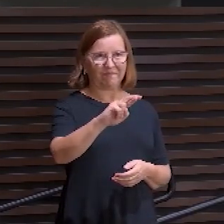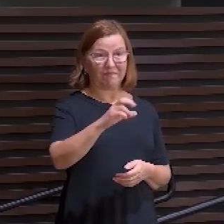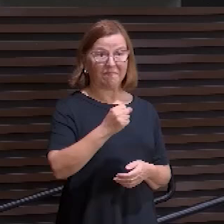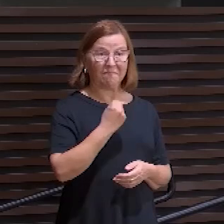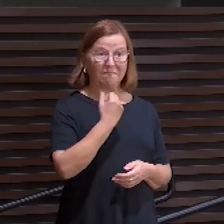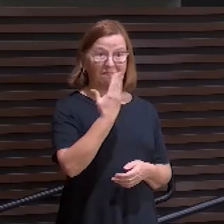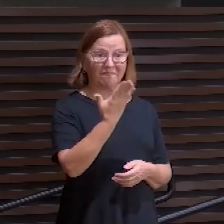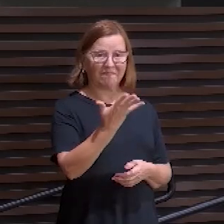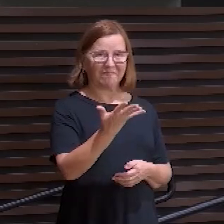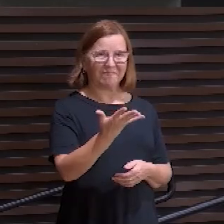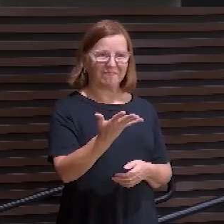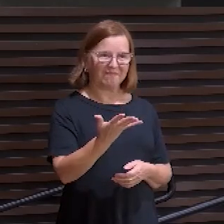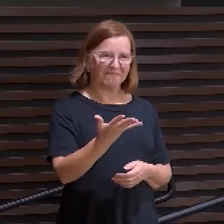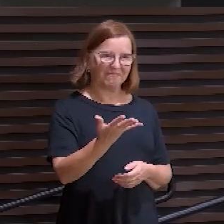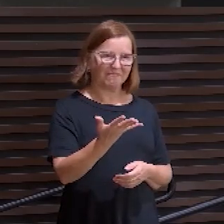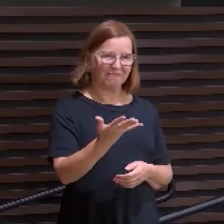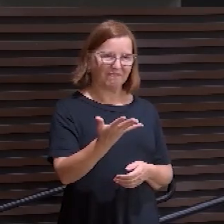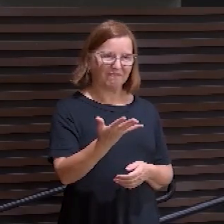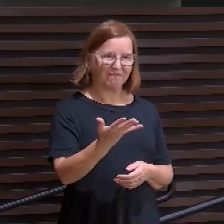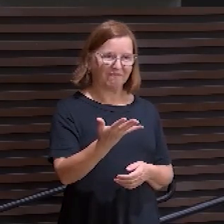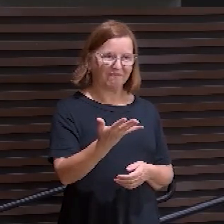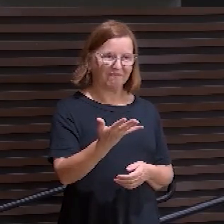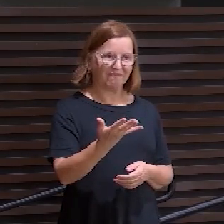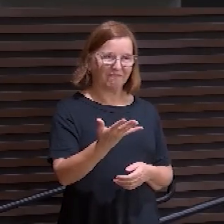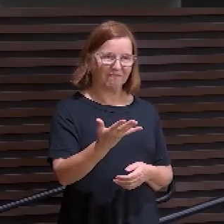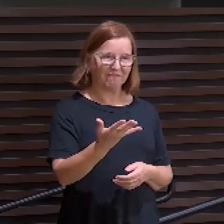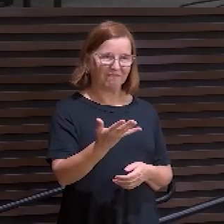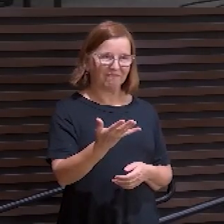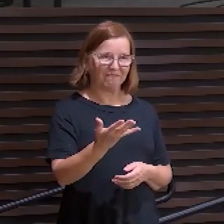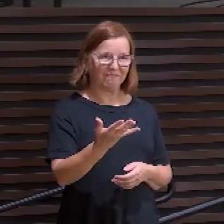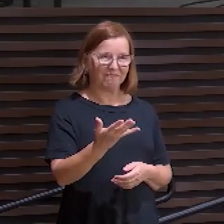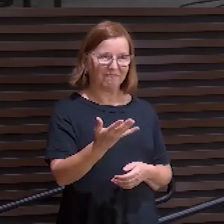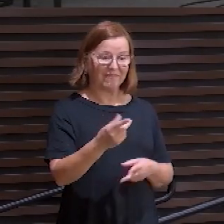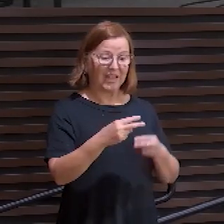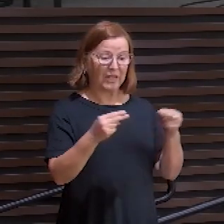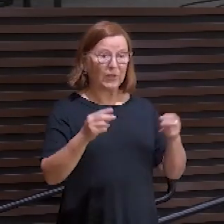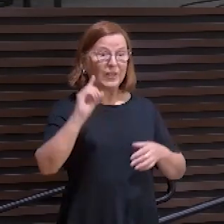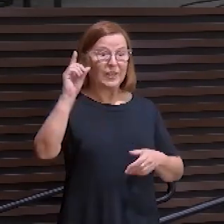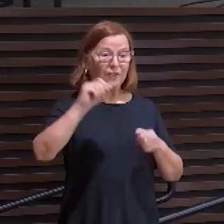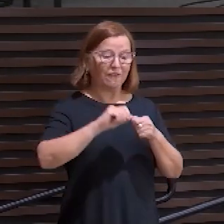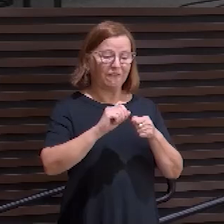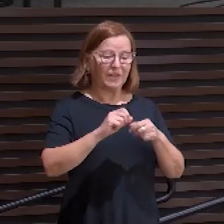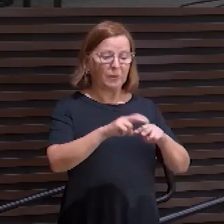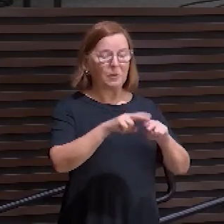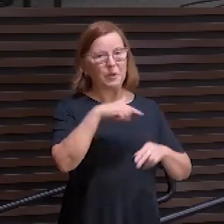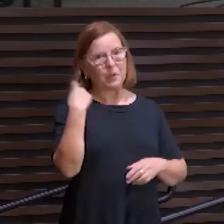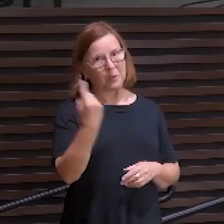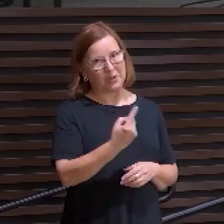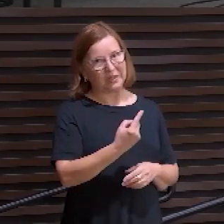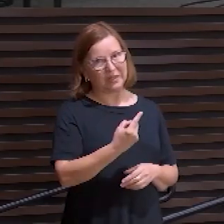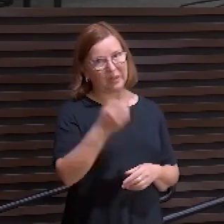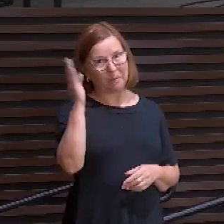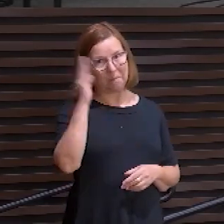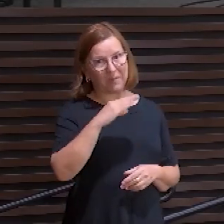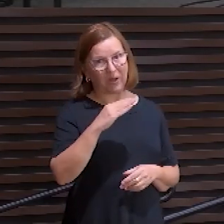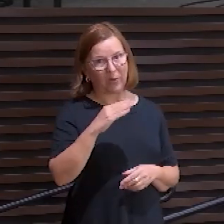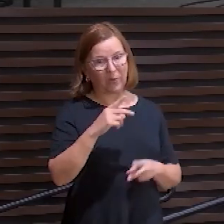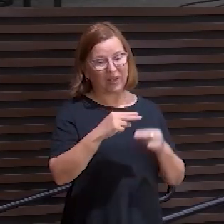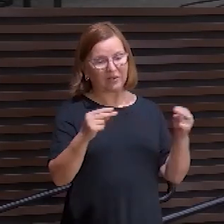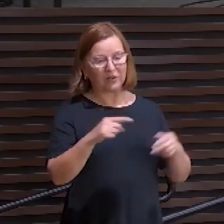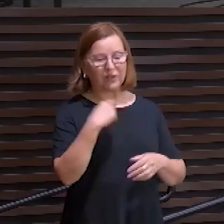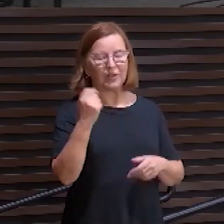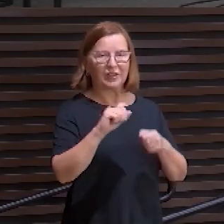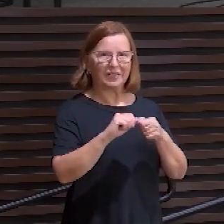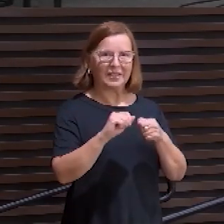Bem é o que Deus faz por nós, mal é o que nós